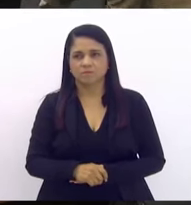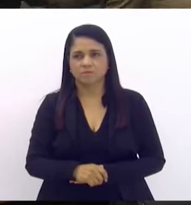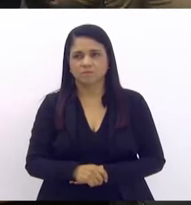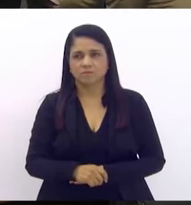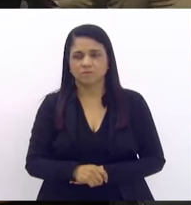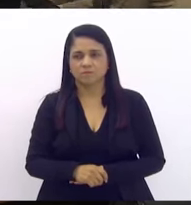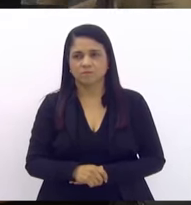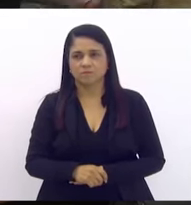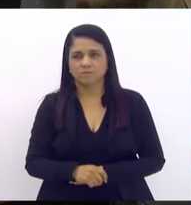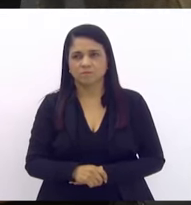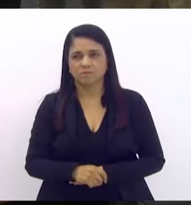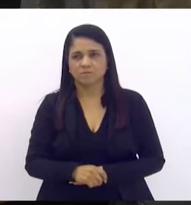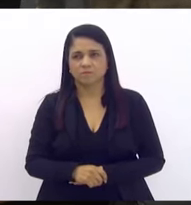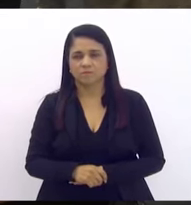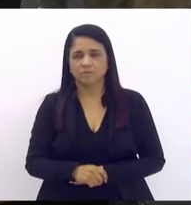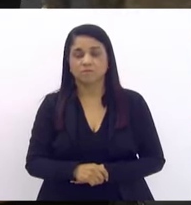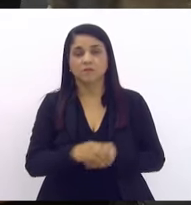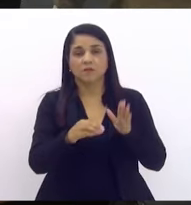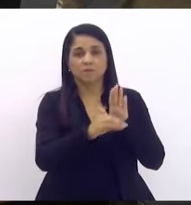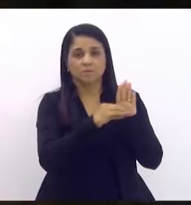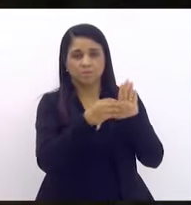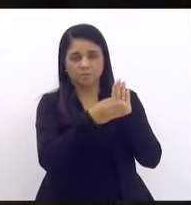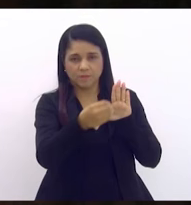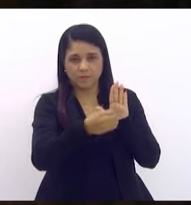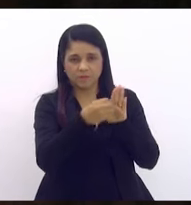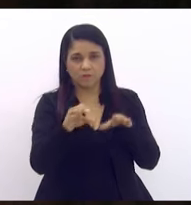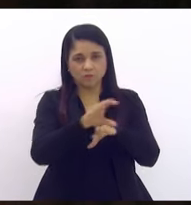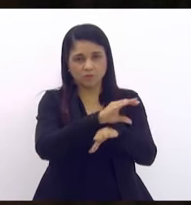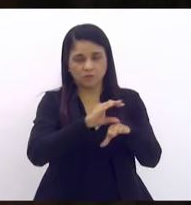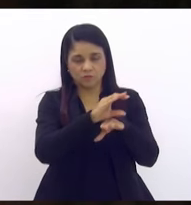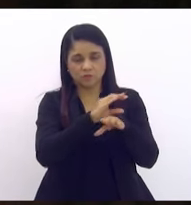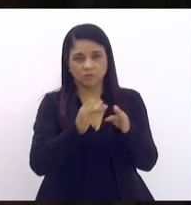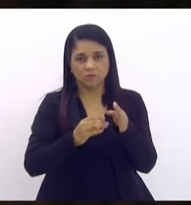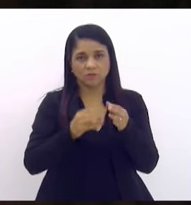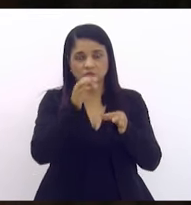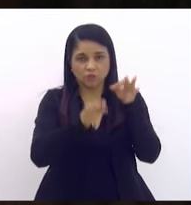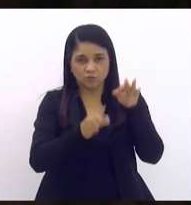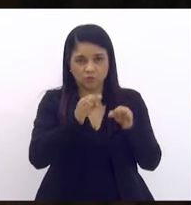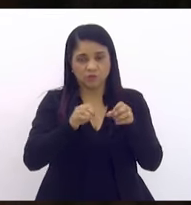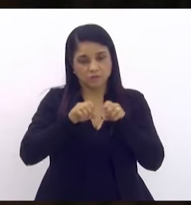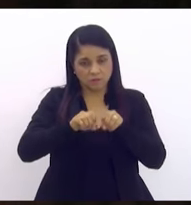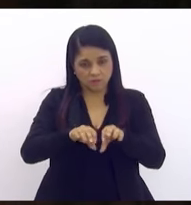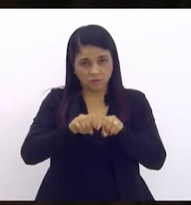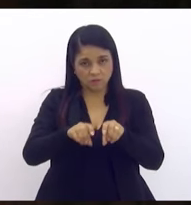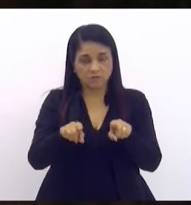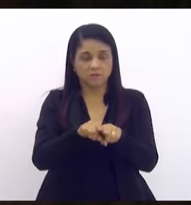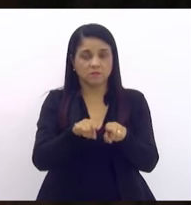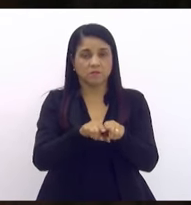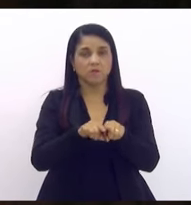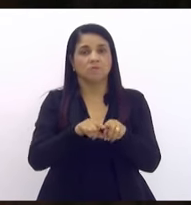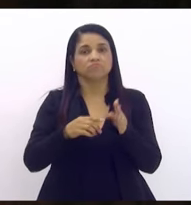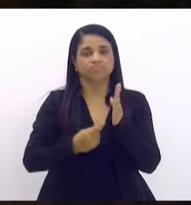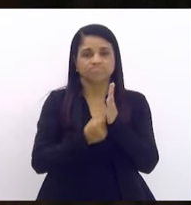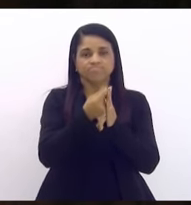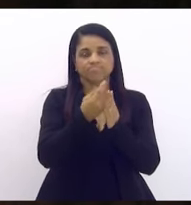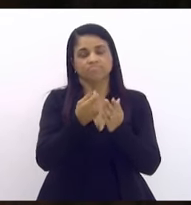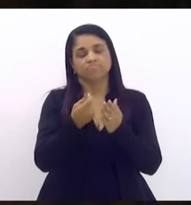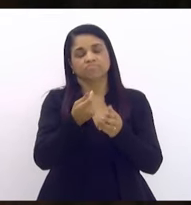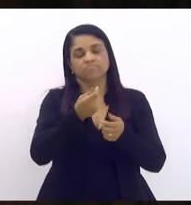excelência não pendendo de pareceres das comissões de constituição e Justiça de Educação de orçamento Finanças fiscalização